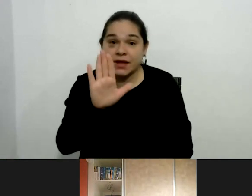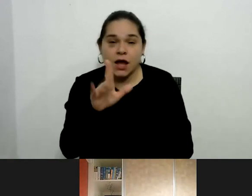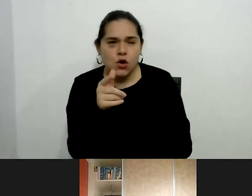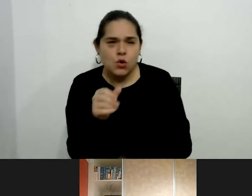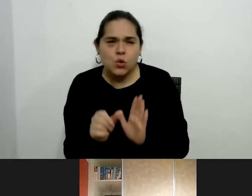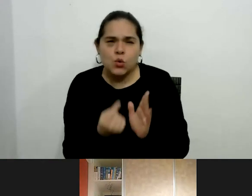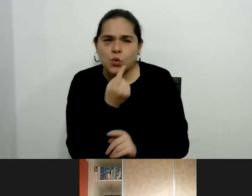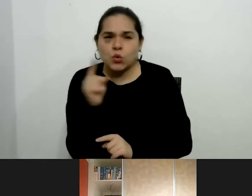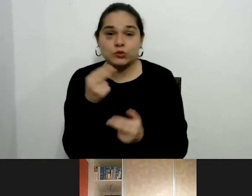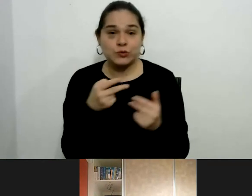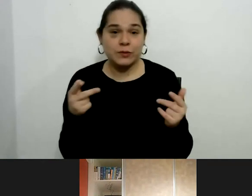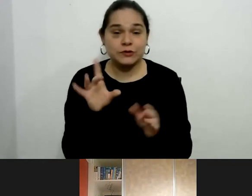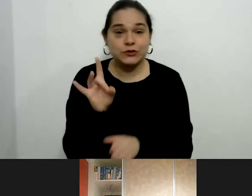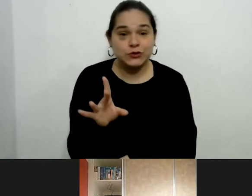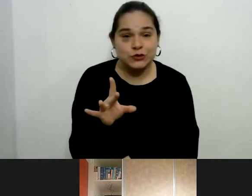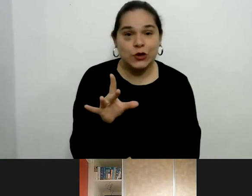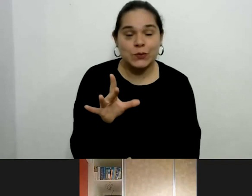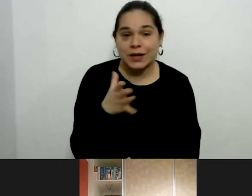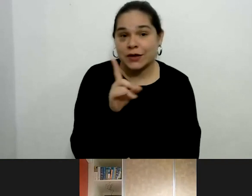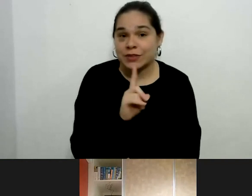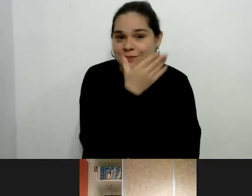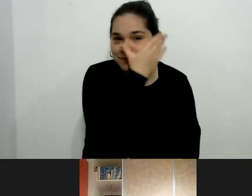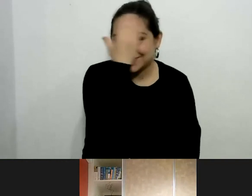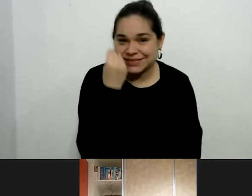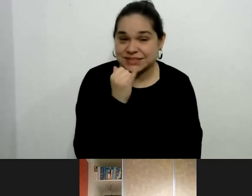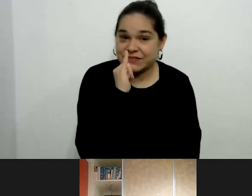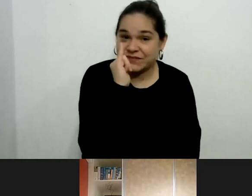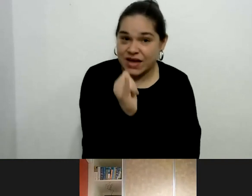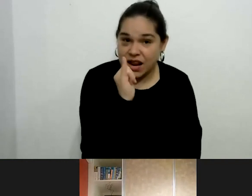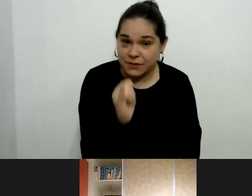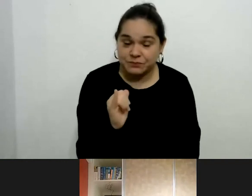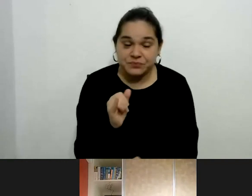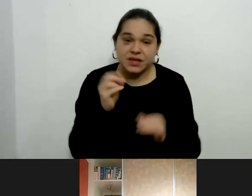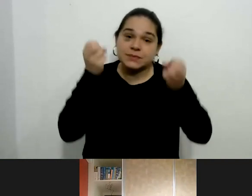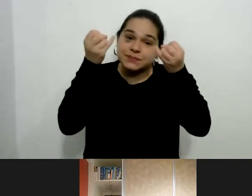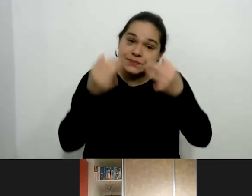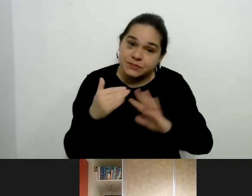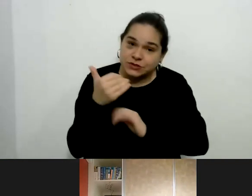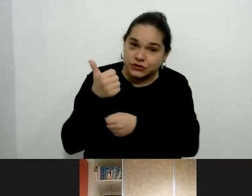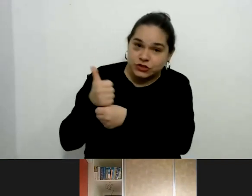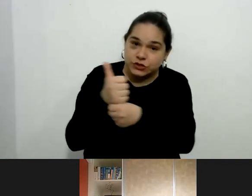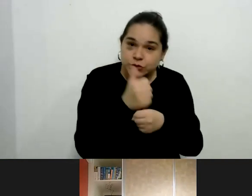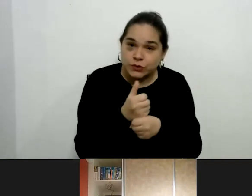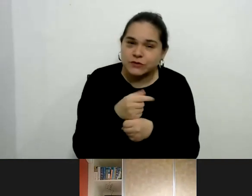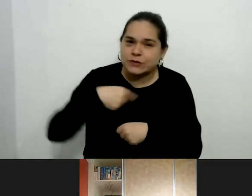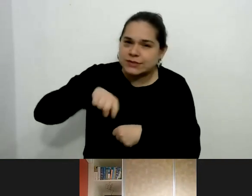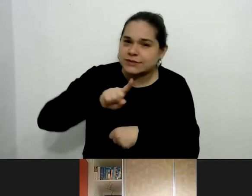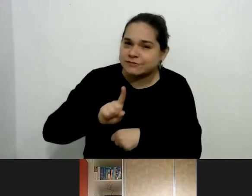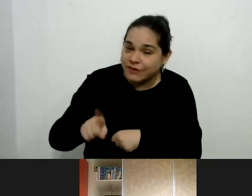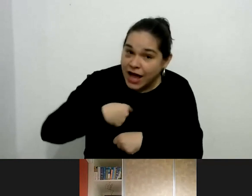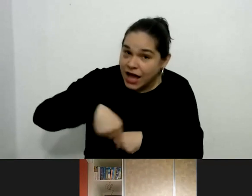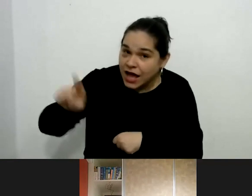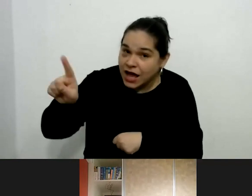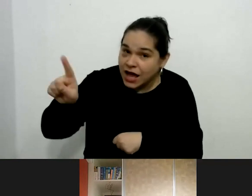interromper, só para não ficar de fora, lembrando aos nossos dirigentes também, que quantas vezes vai na linha de montagem e tem um funcionário